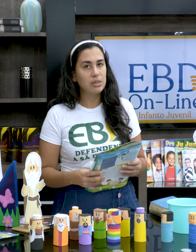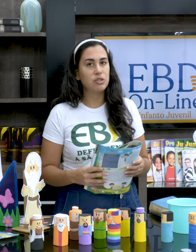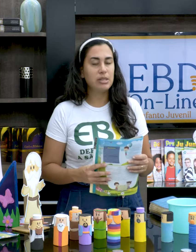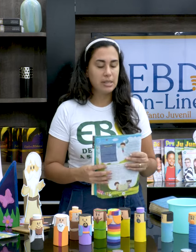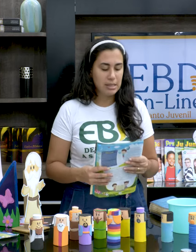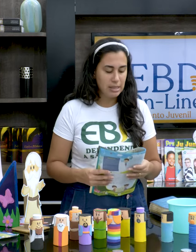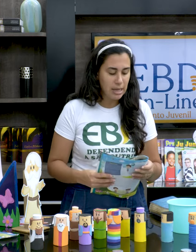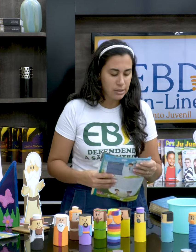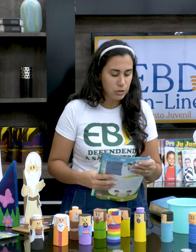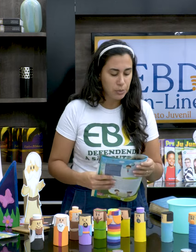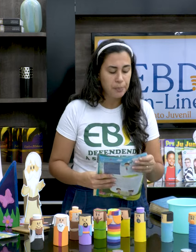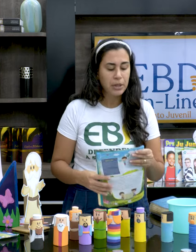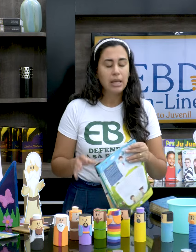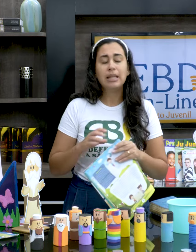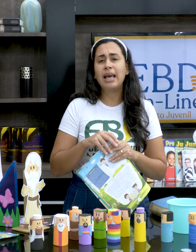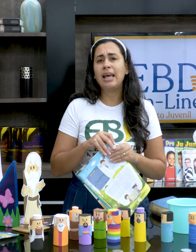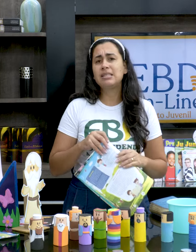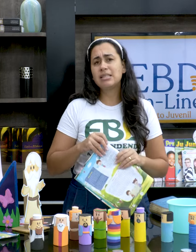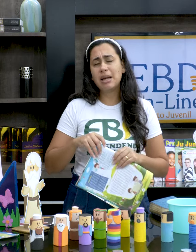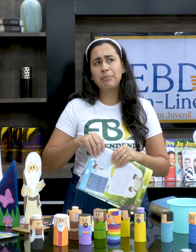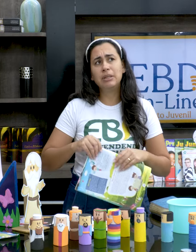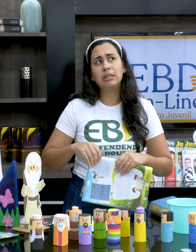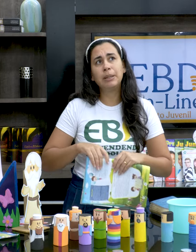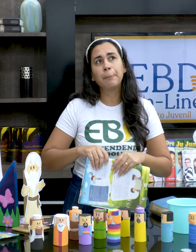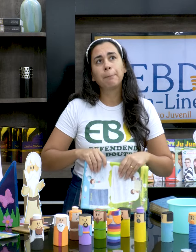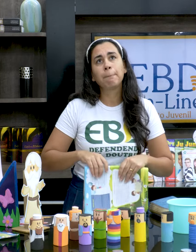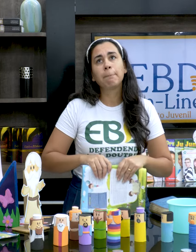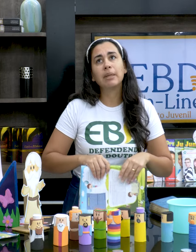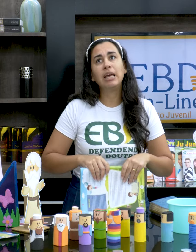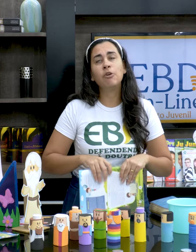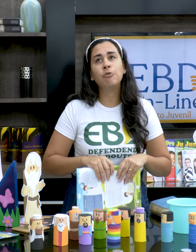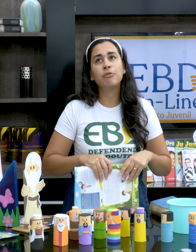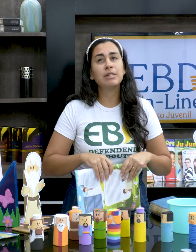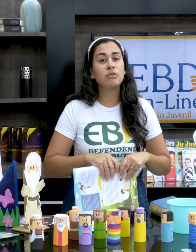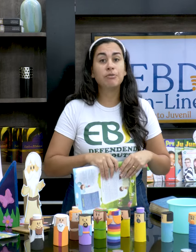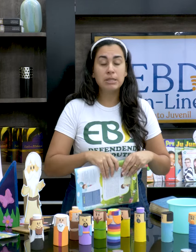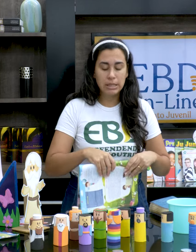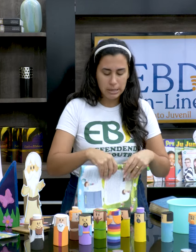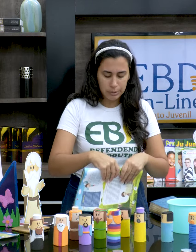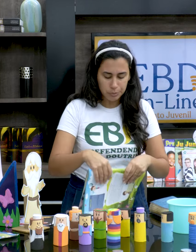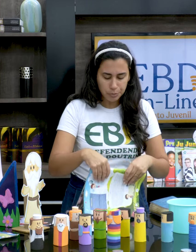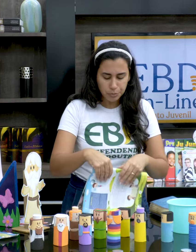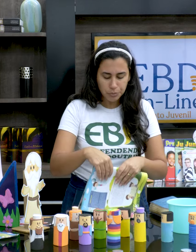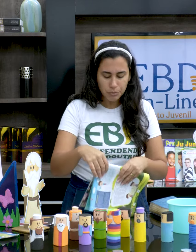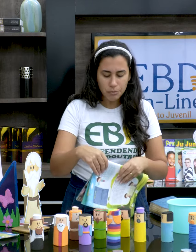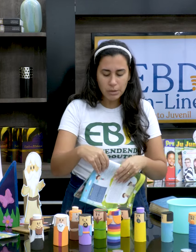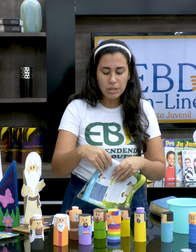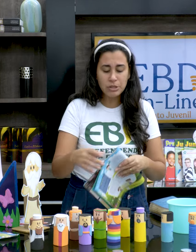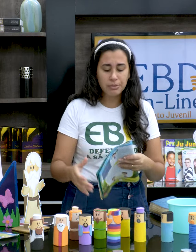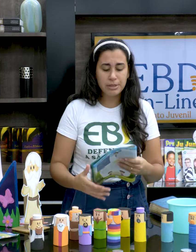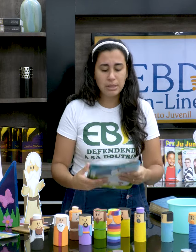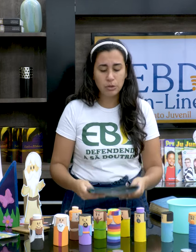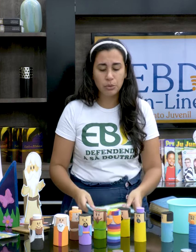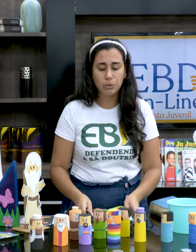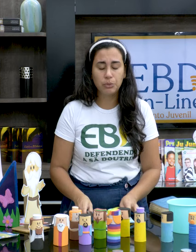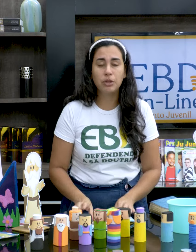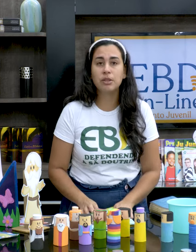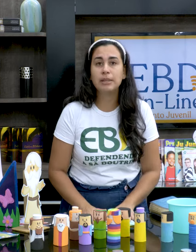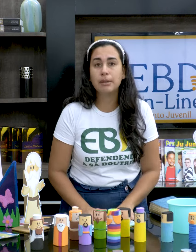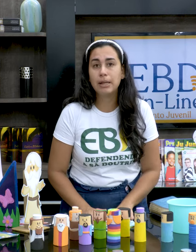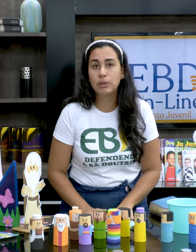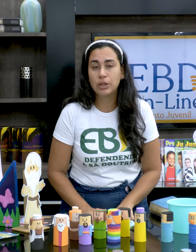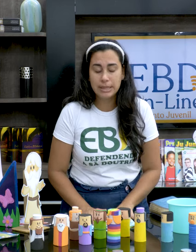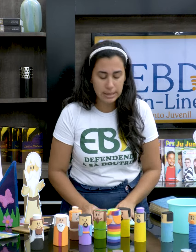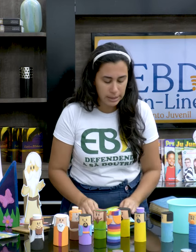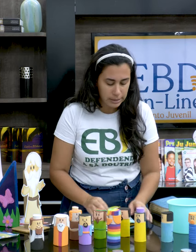as nossas necessidades. Essa semana, eu fui fazer uma visita. A gente visitou, eu